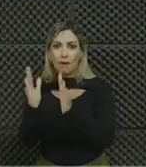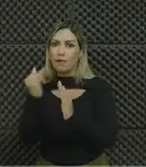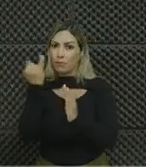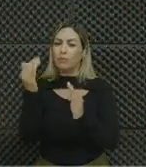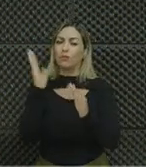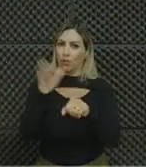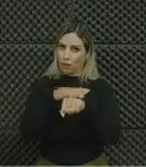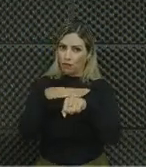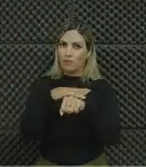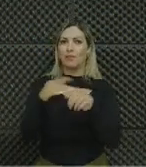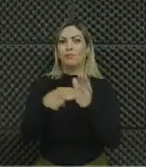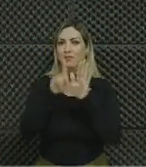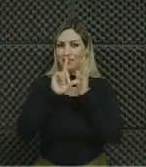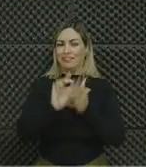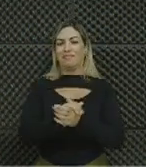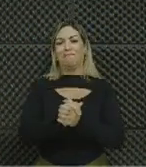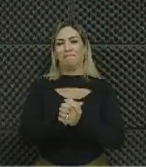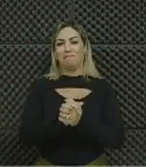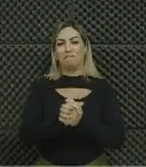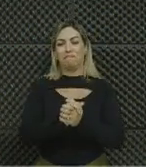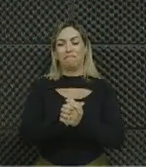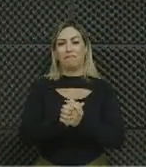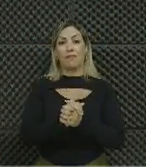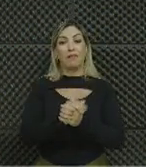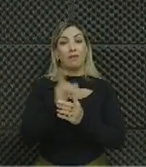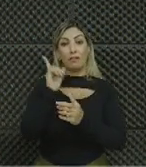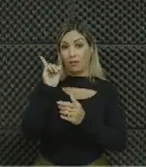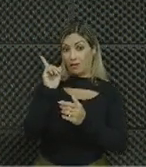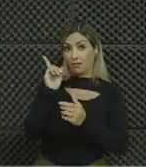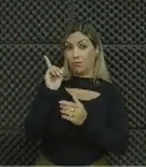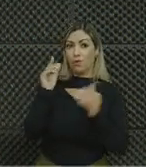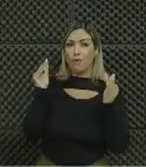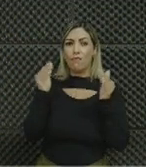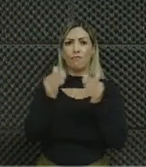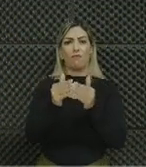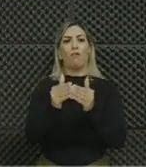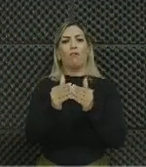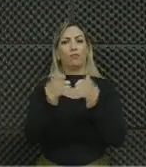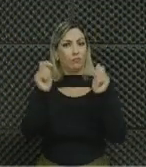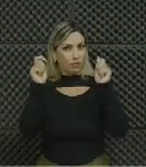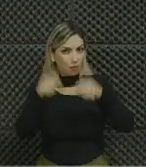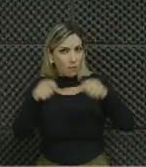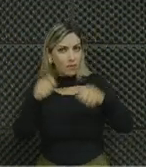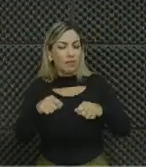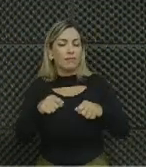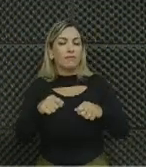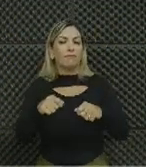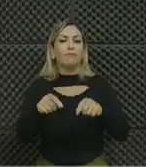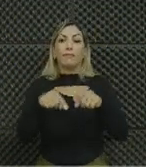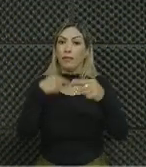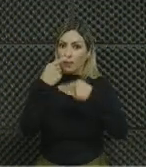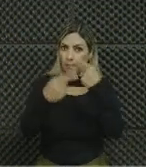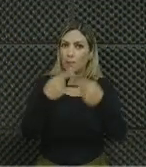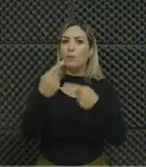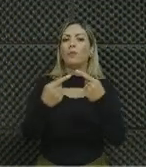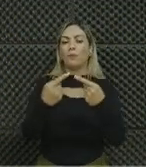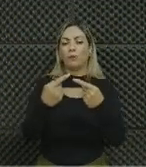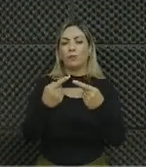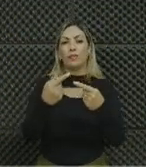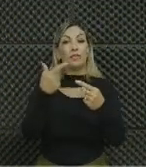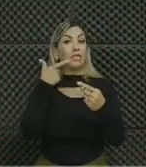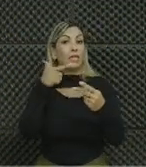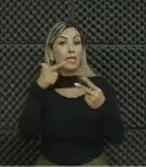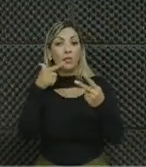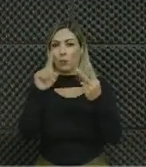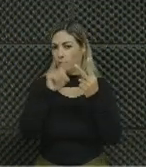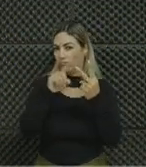já conversamos. Isso é foco de uma das competências. Depois, a questão da